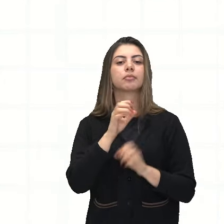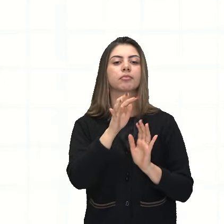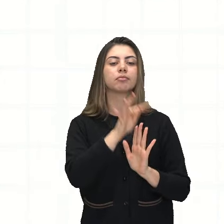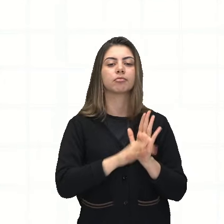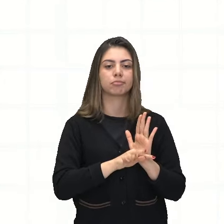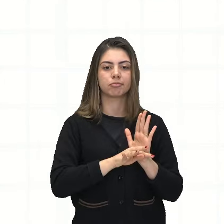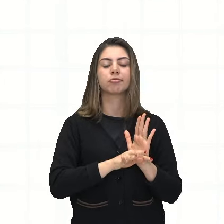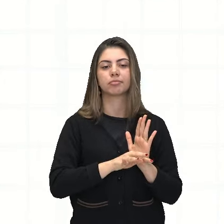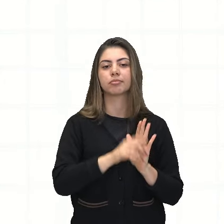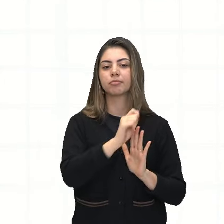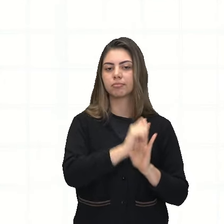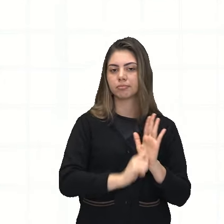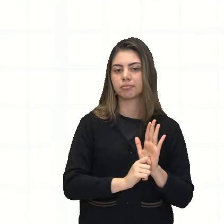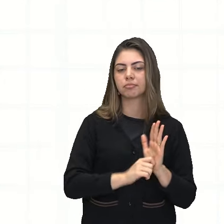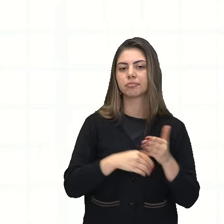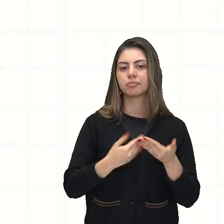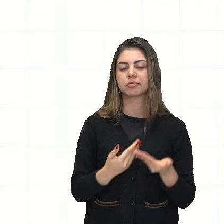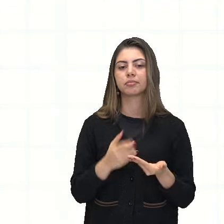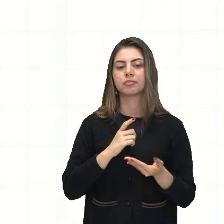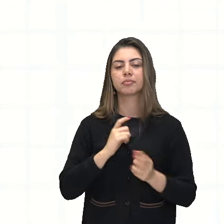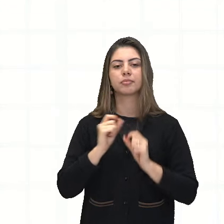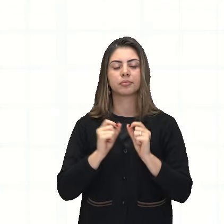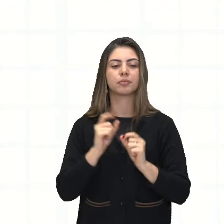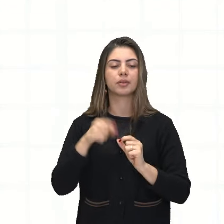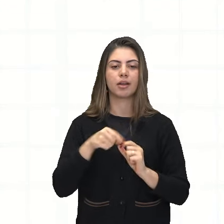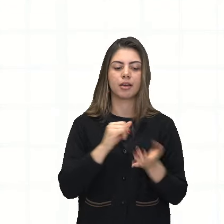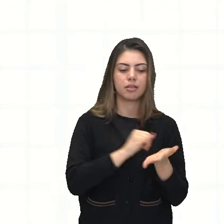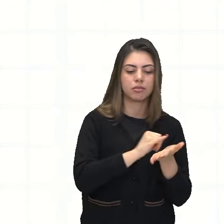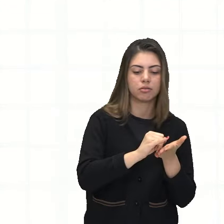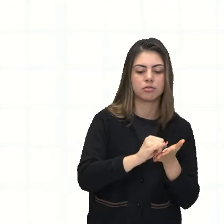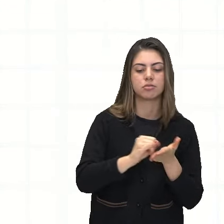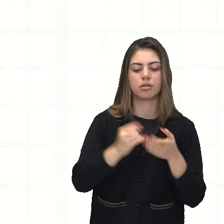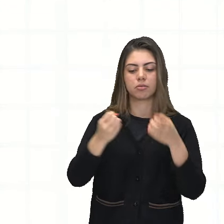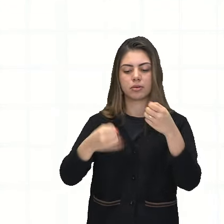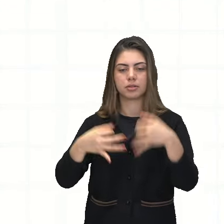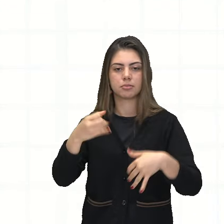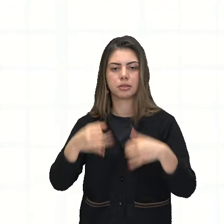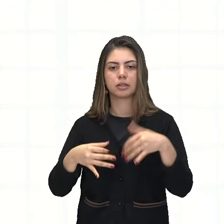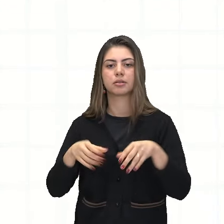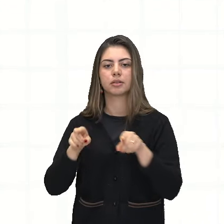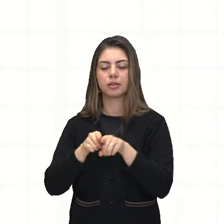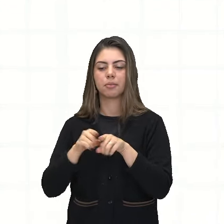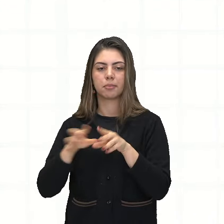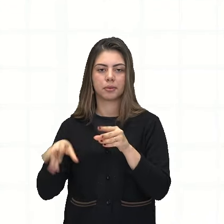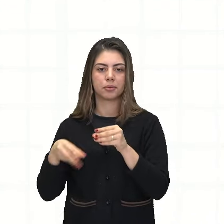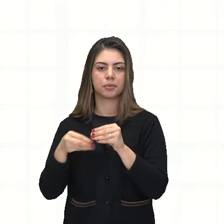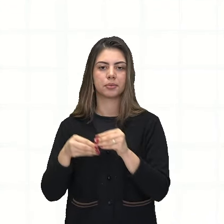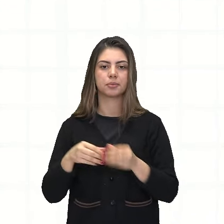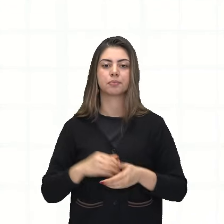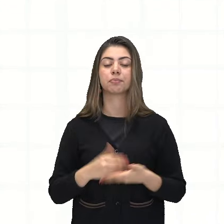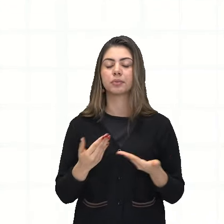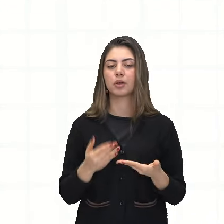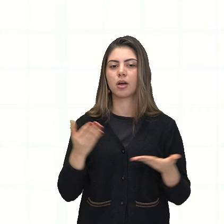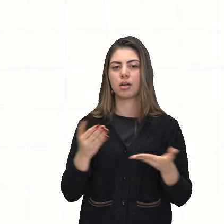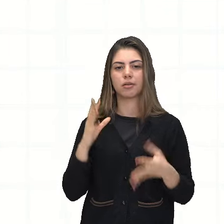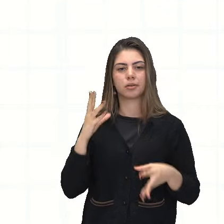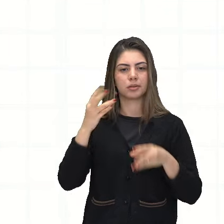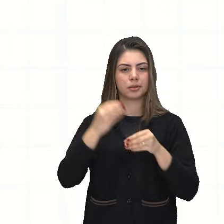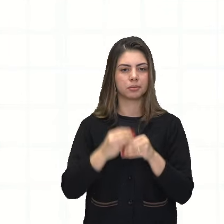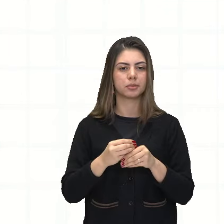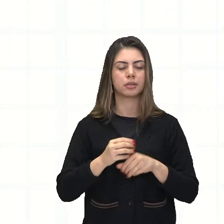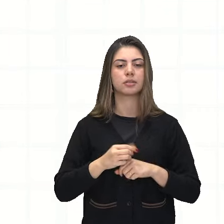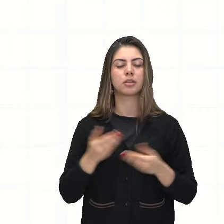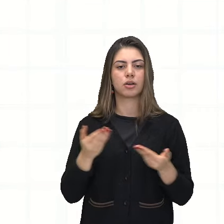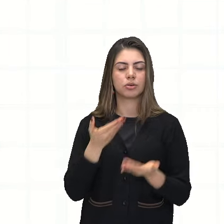dissertativo, colocando a introdução, desenvolvimento e os elementos de conexão. Então, para recapitular, para nós fecharmos